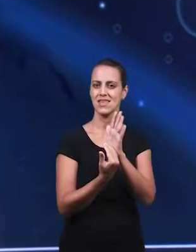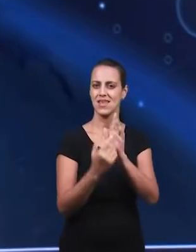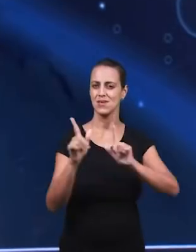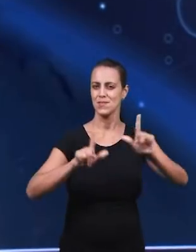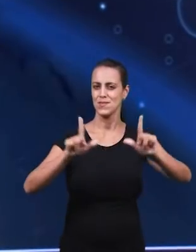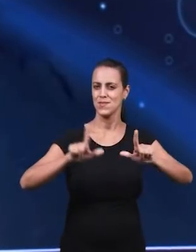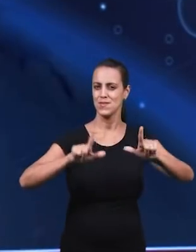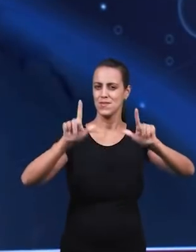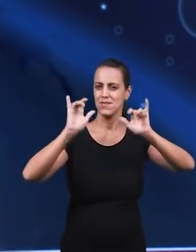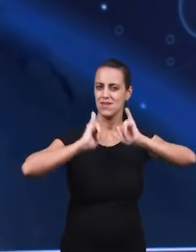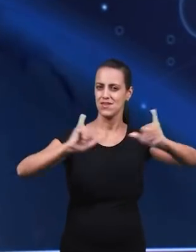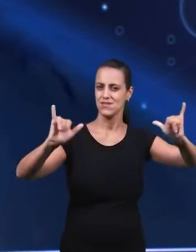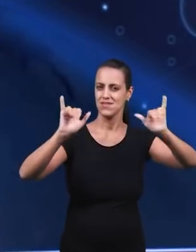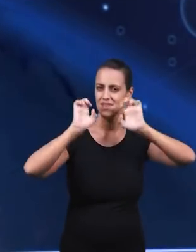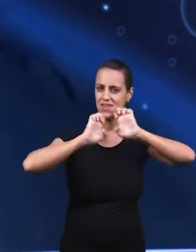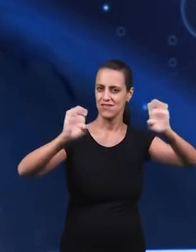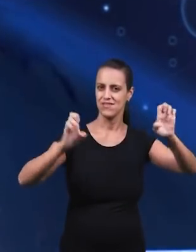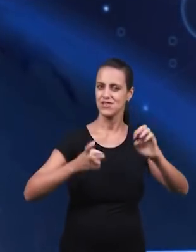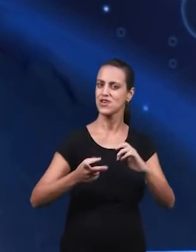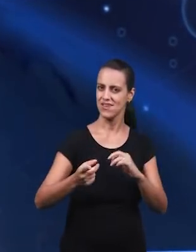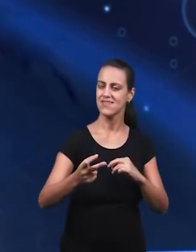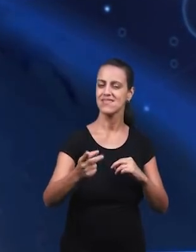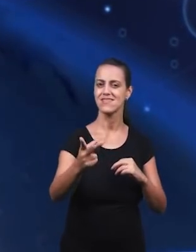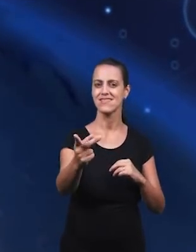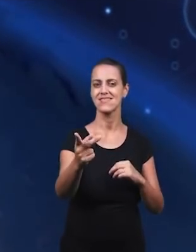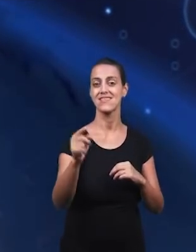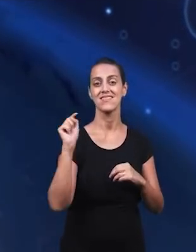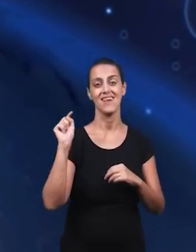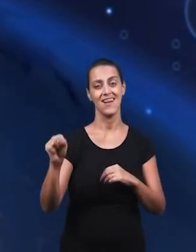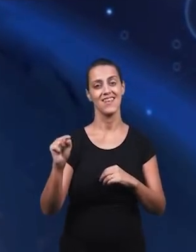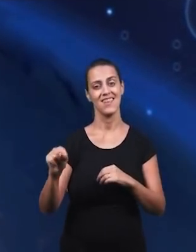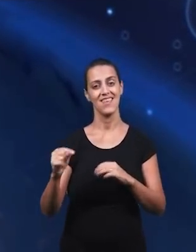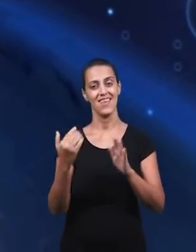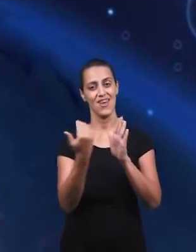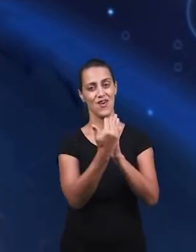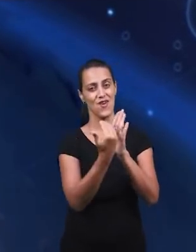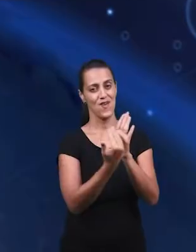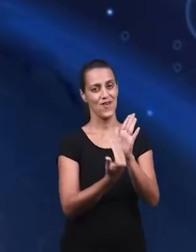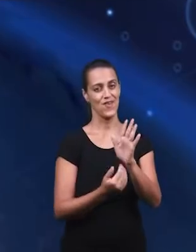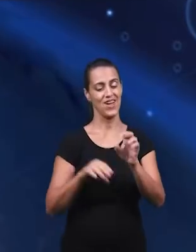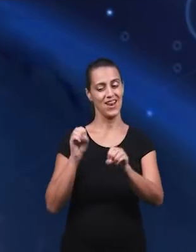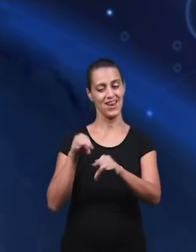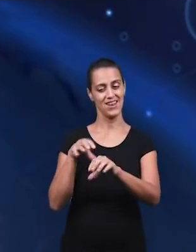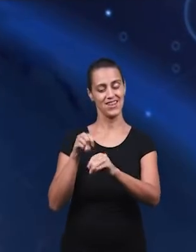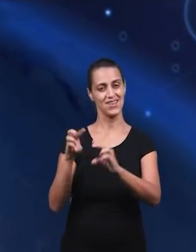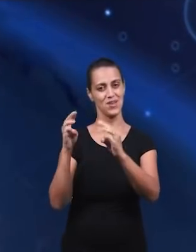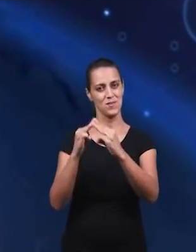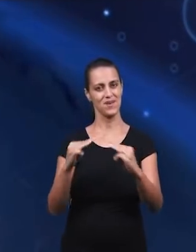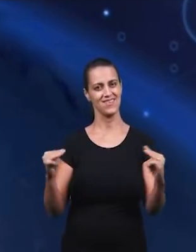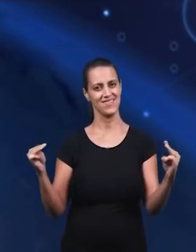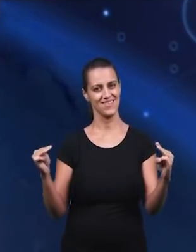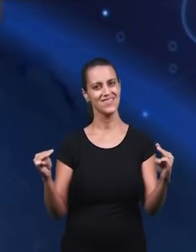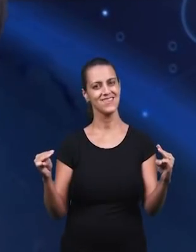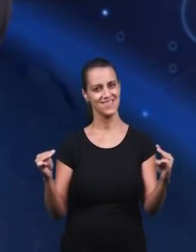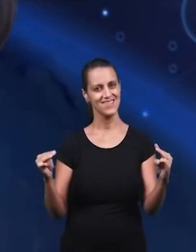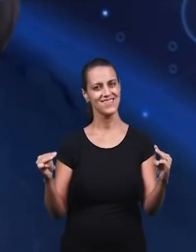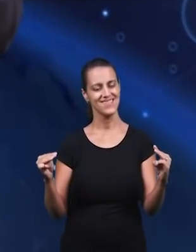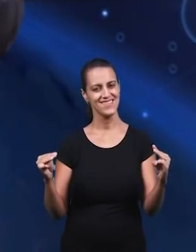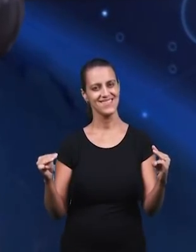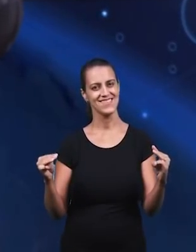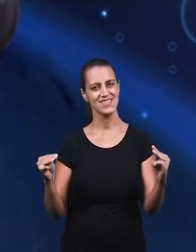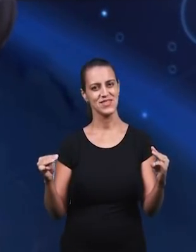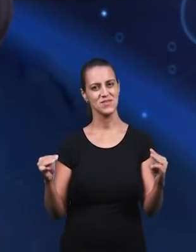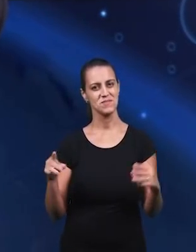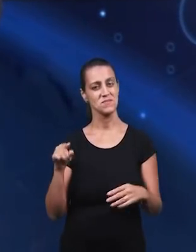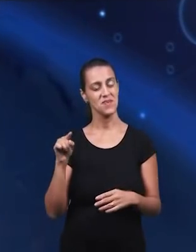chamada Anunciando o Evangelho Eterno, onde ali as lições do Manaim, né, no programa Anunciando o Evangelho